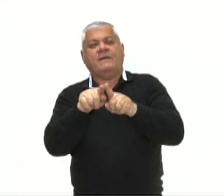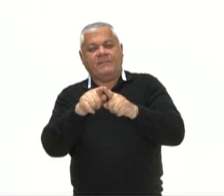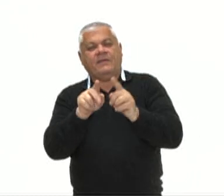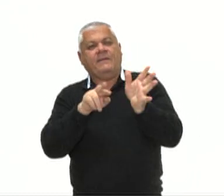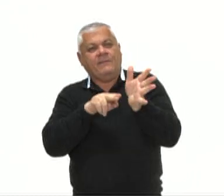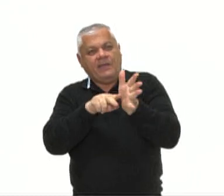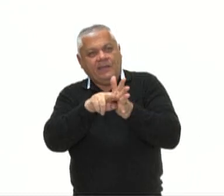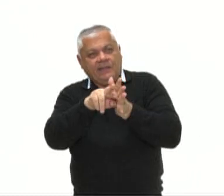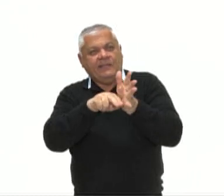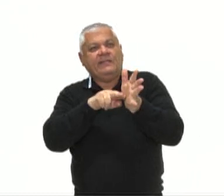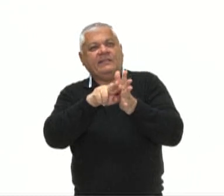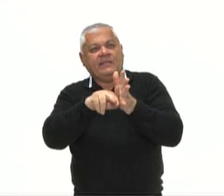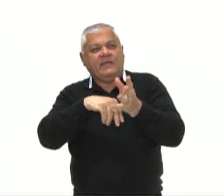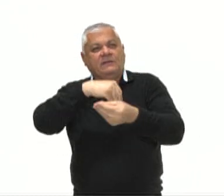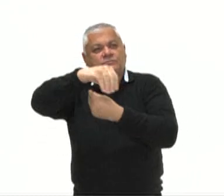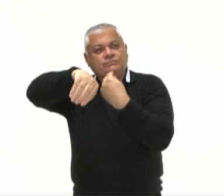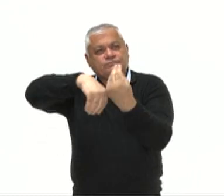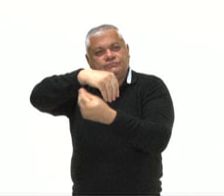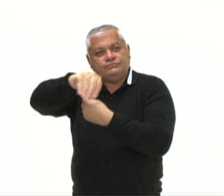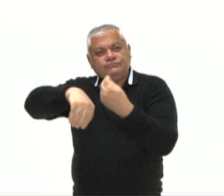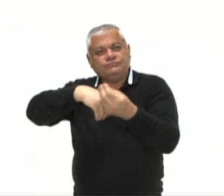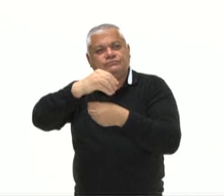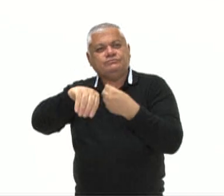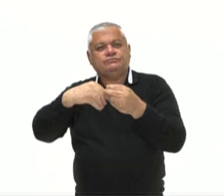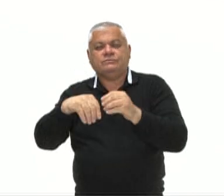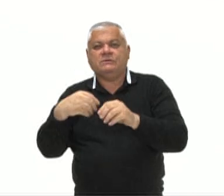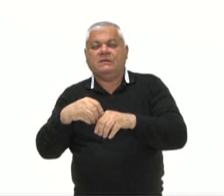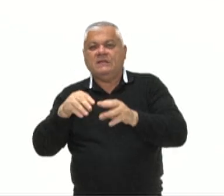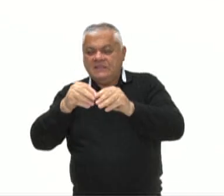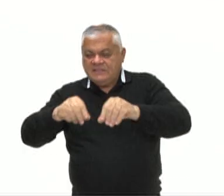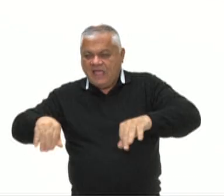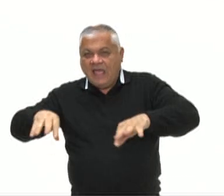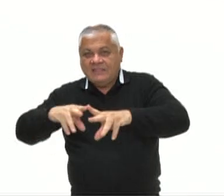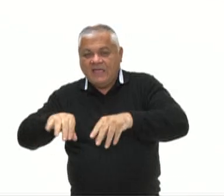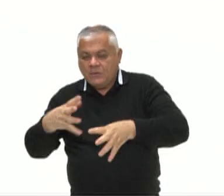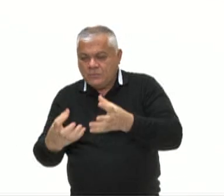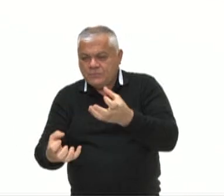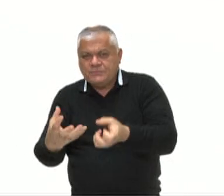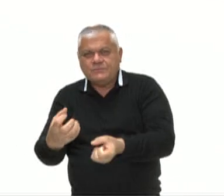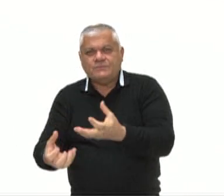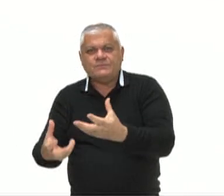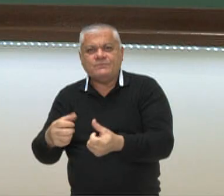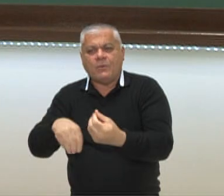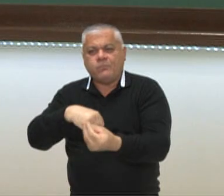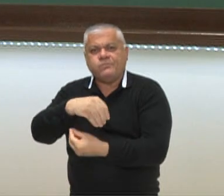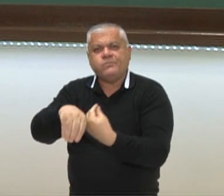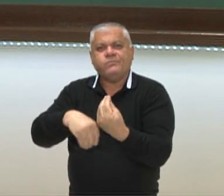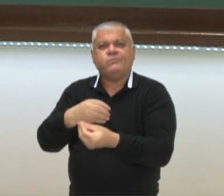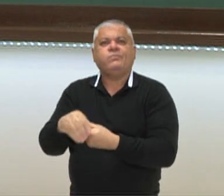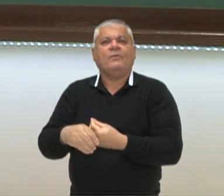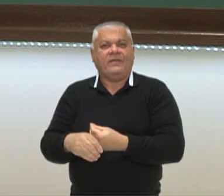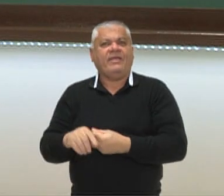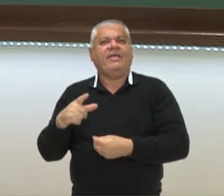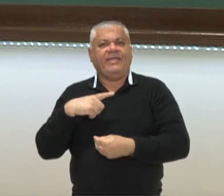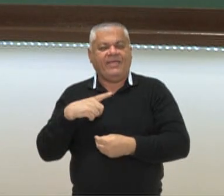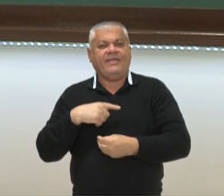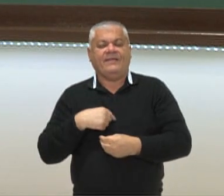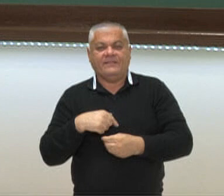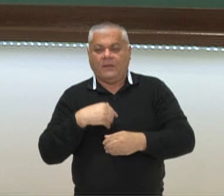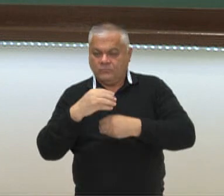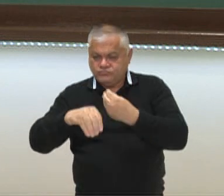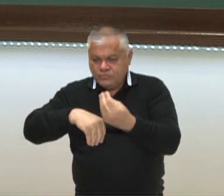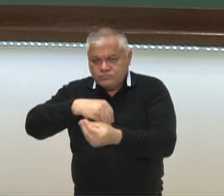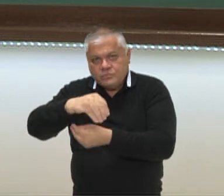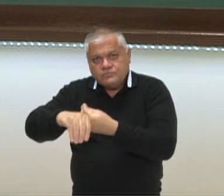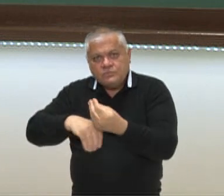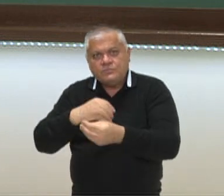metabolizam nitrogênio, né? Inclui os fixadores de nitrogênio, nitrificantes e desnitrificantes. São ciclos, né? Que